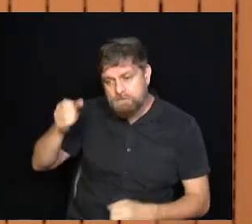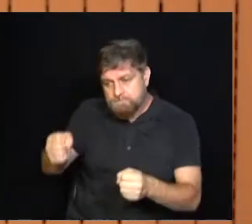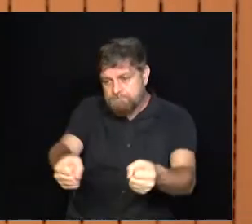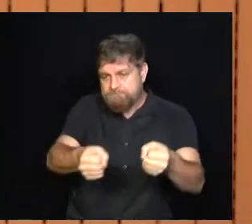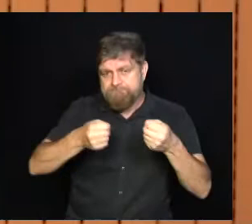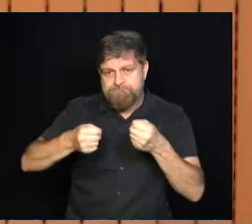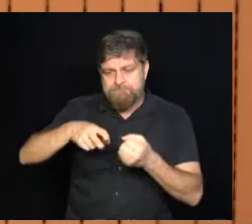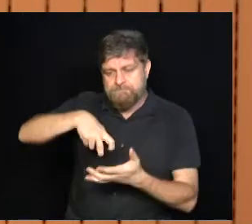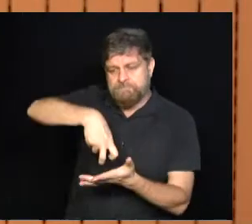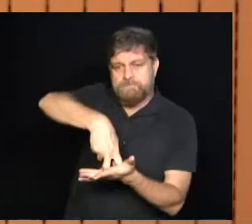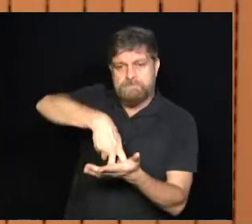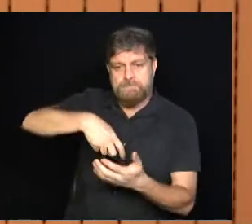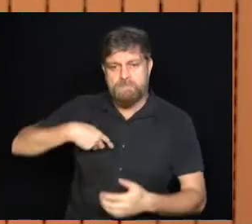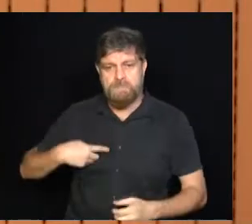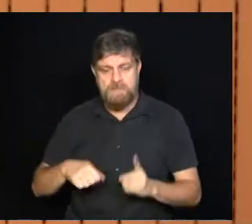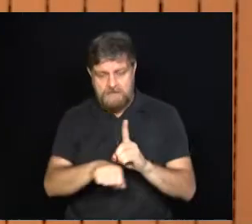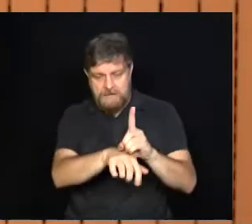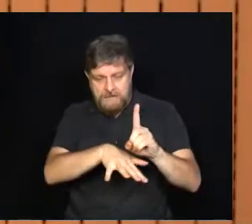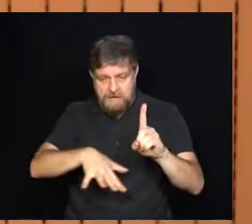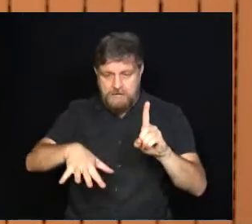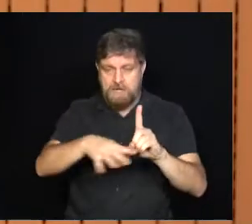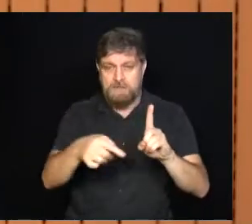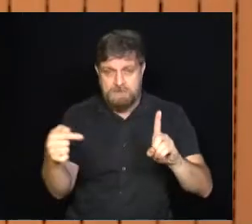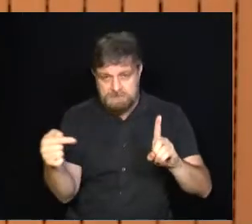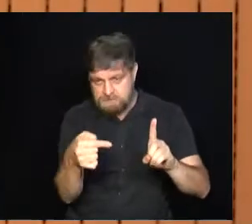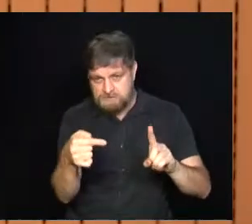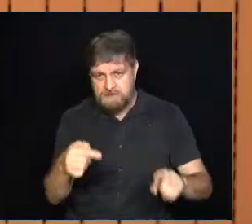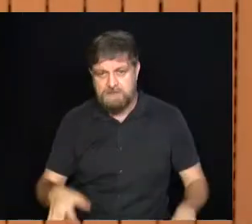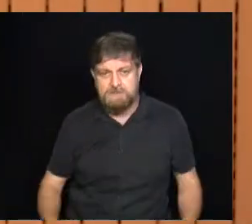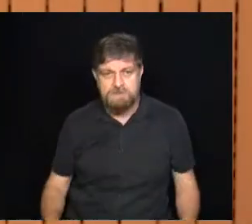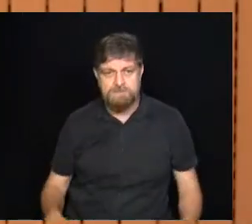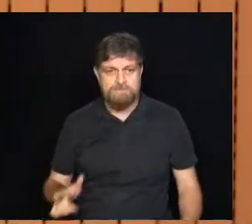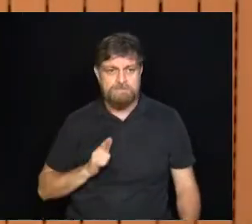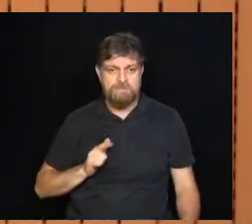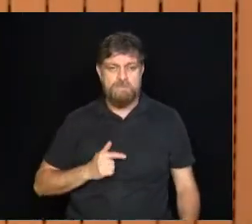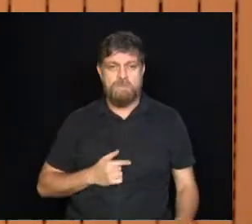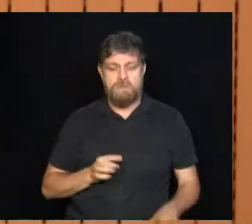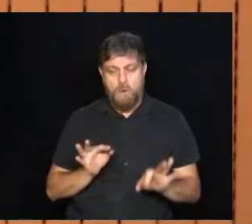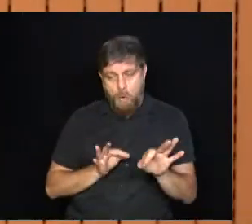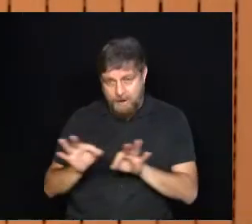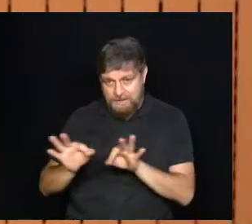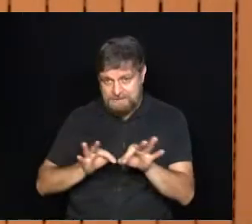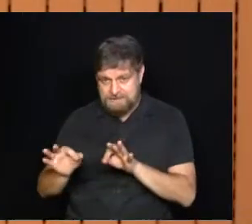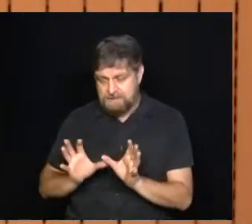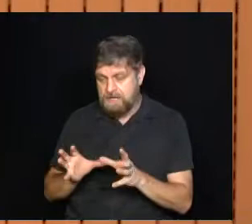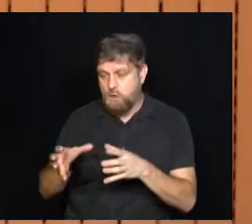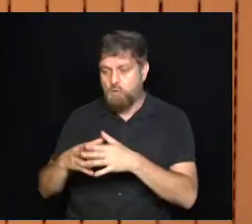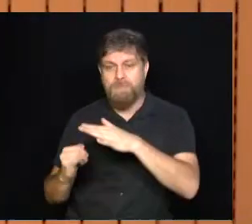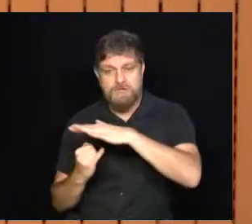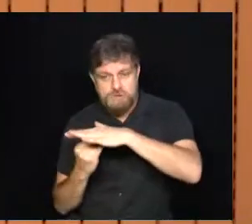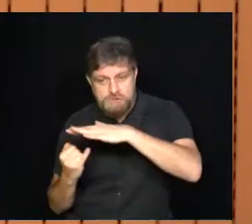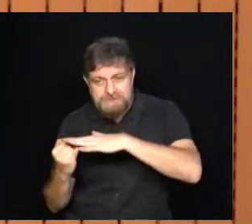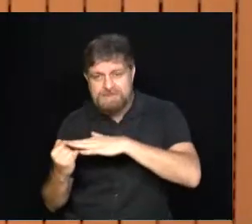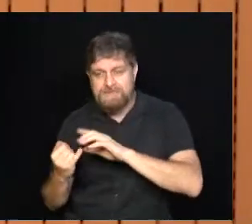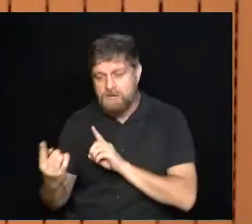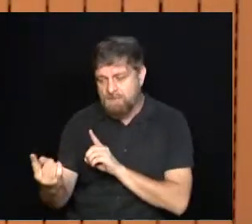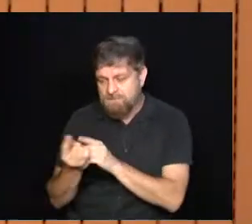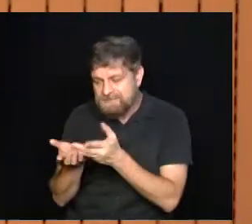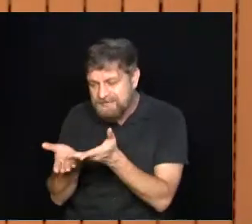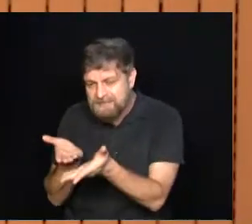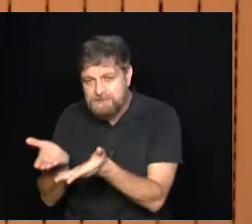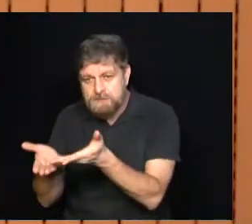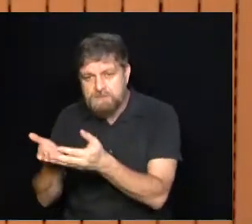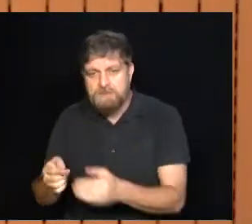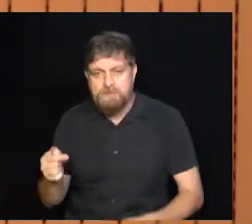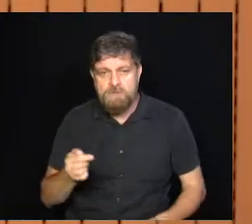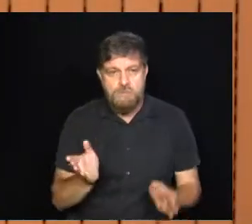sociedade civil em geral, e aí a sociedade civil, seja ela organizada, por meio de entidades que fazem atendimento, por meio